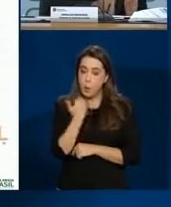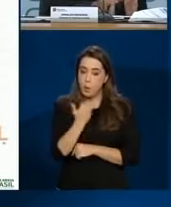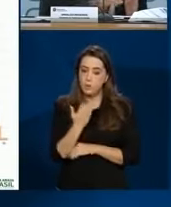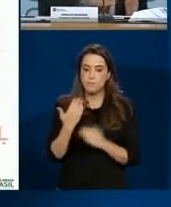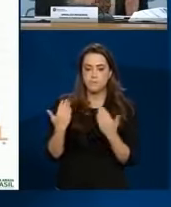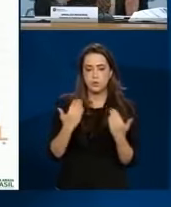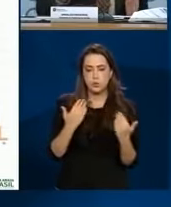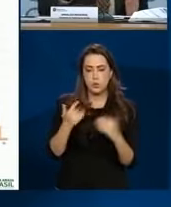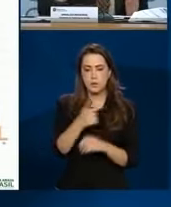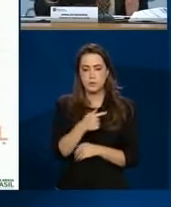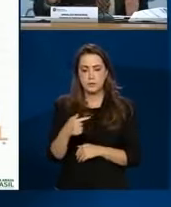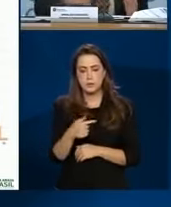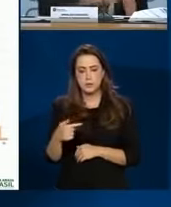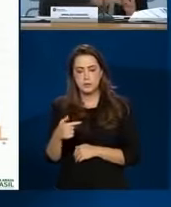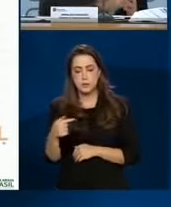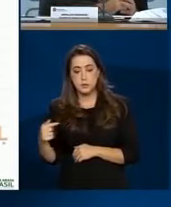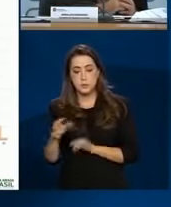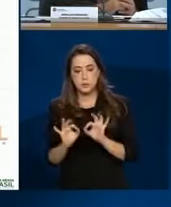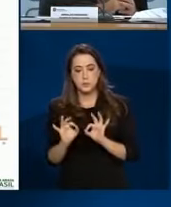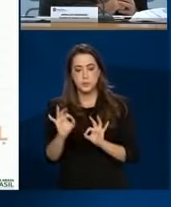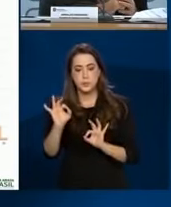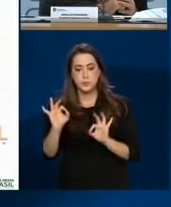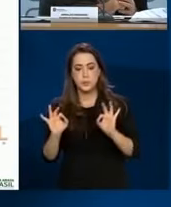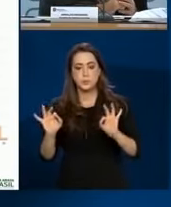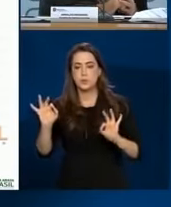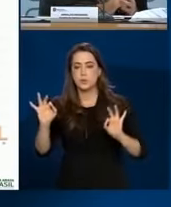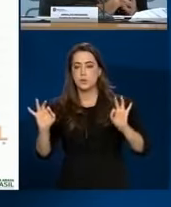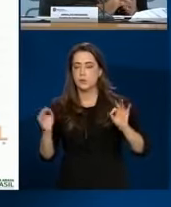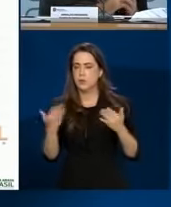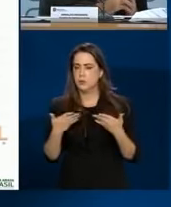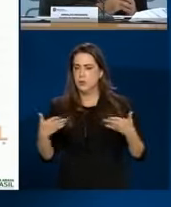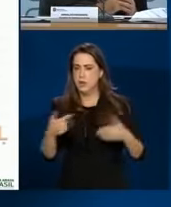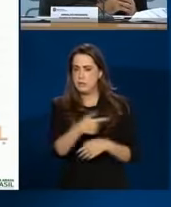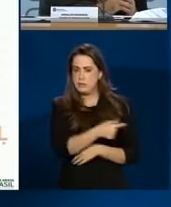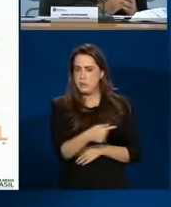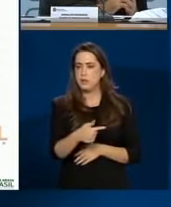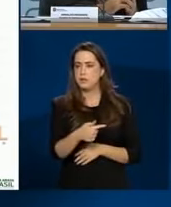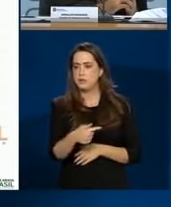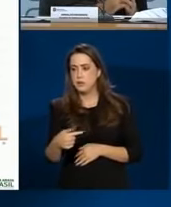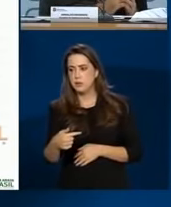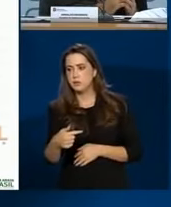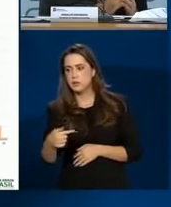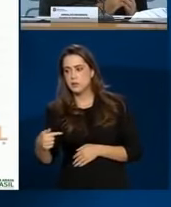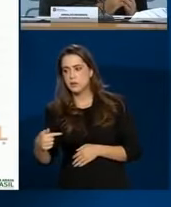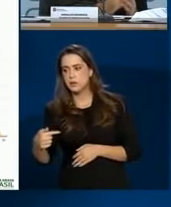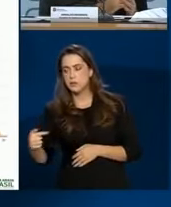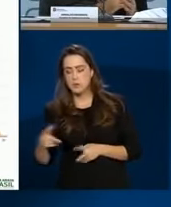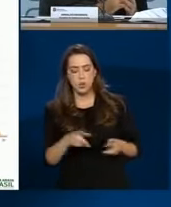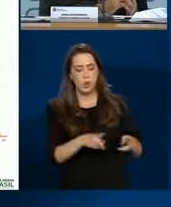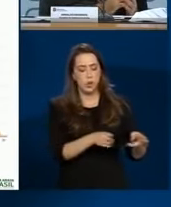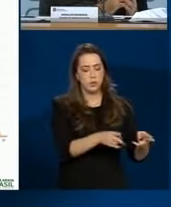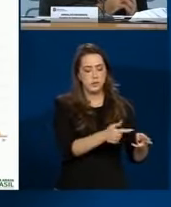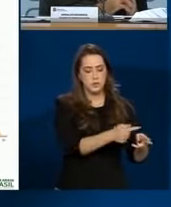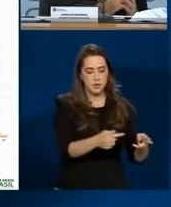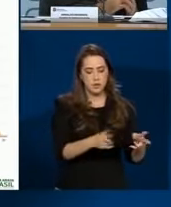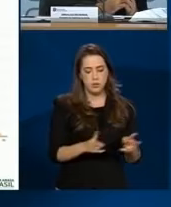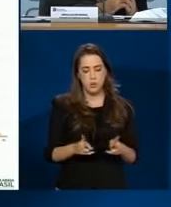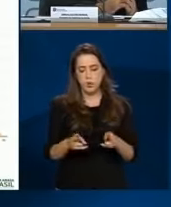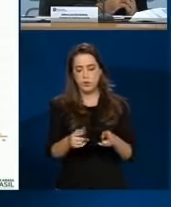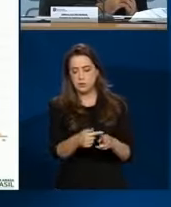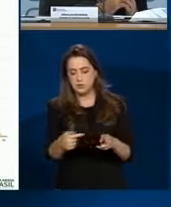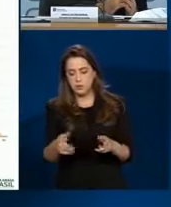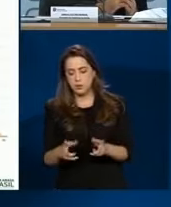semanas epidemiológicas, né, o curso das semanas epidemiológicas, próximo. Quando a gente olha